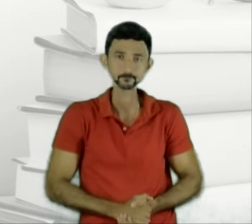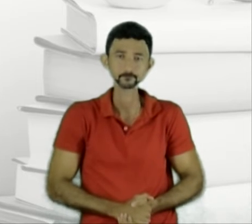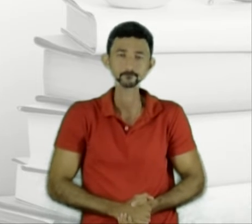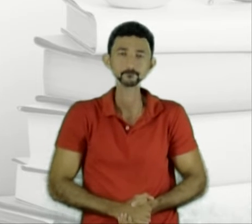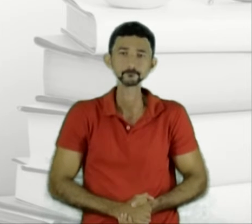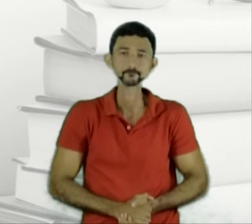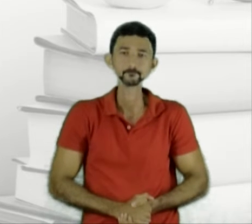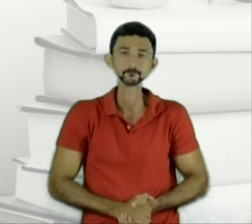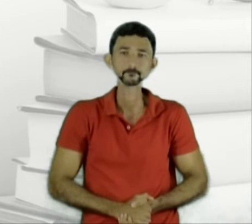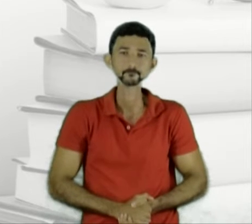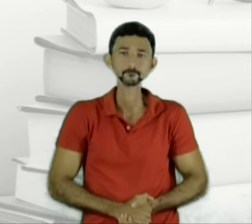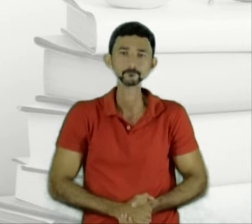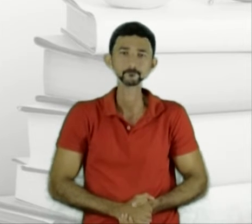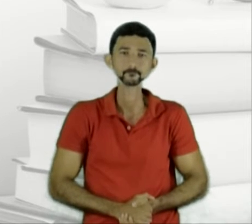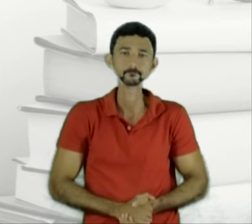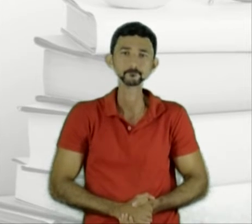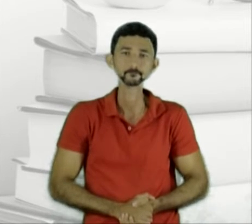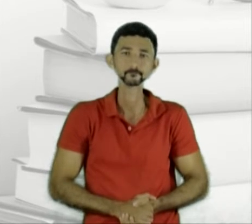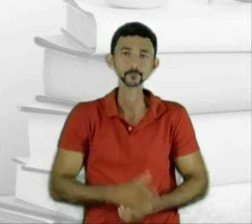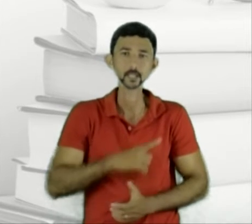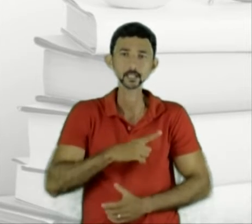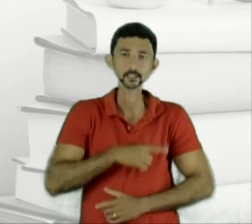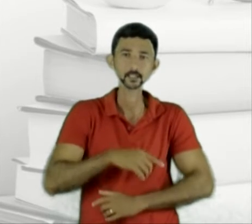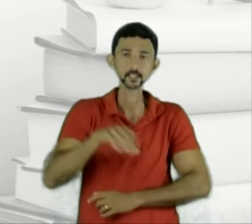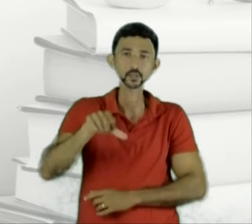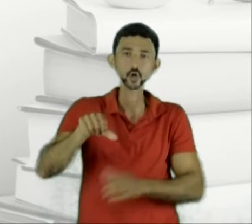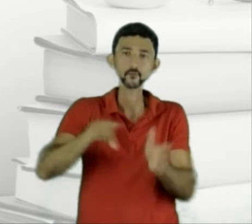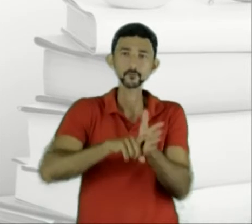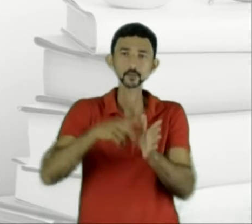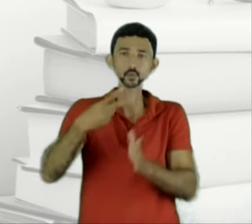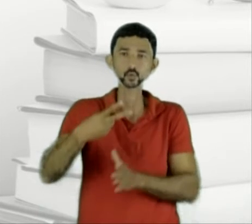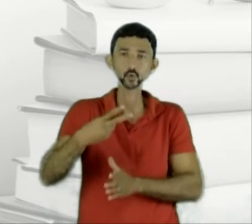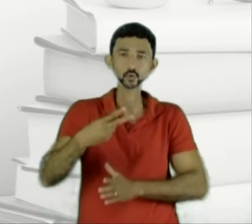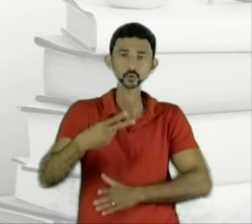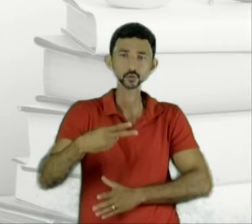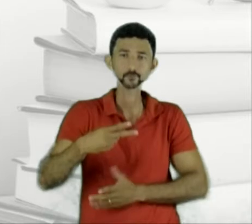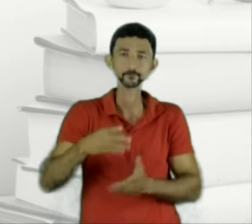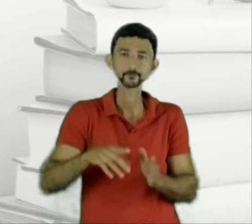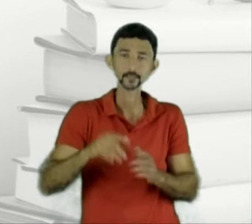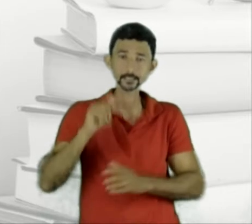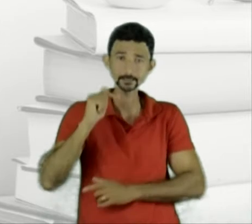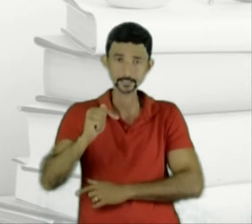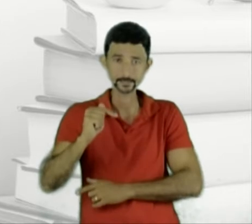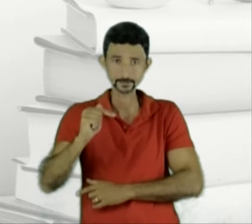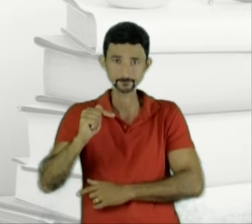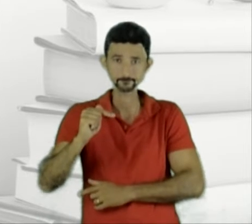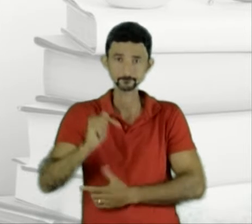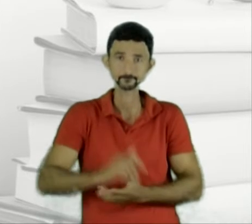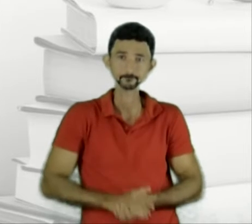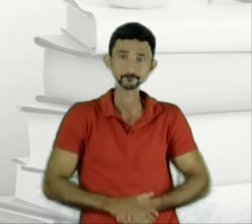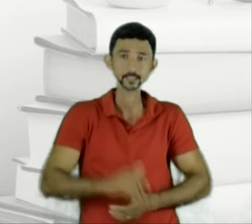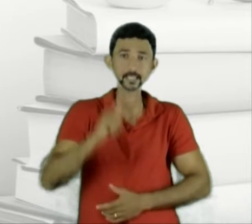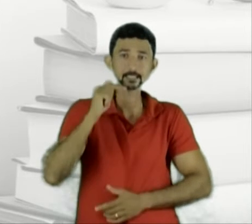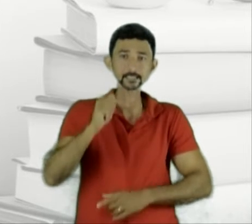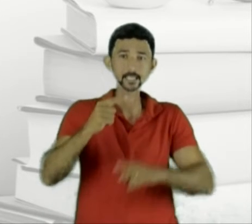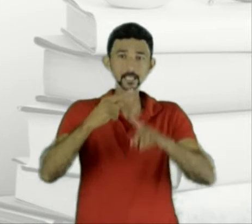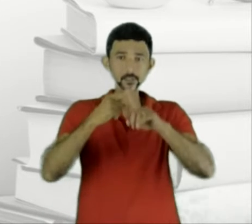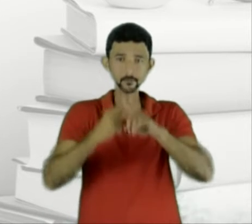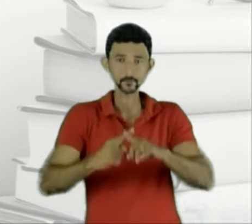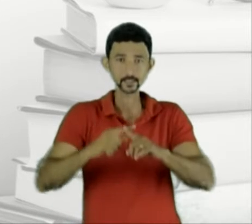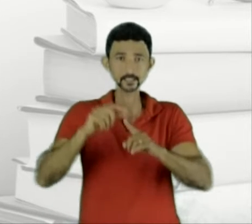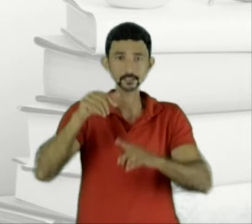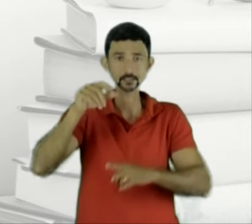a essa subtração, aí eu posso fazer 9 menos 2, que dá 7. Aí vai ficar 7 vezes